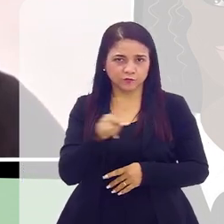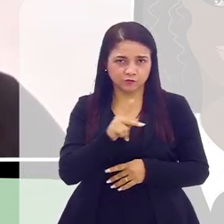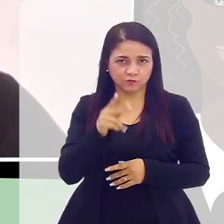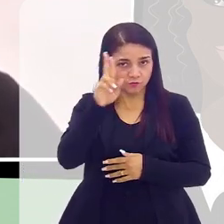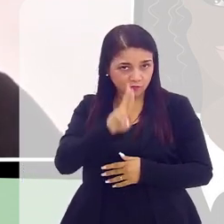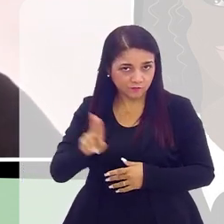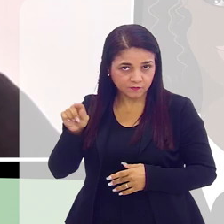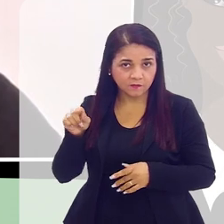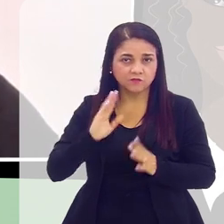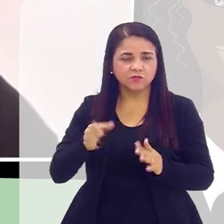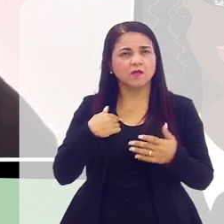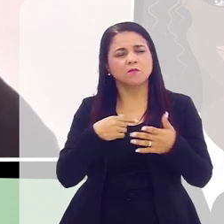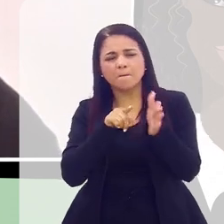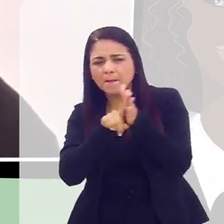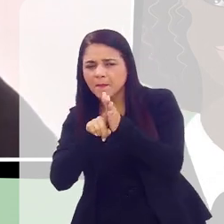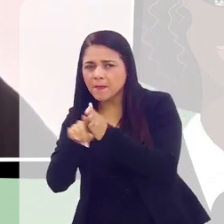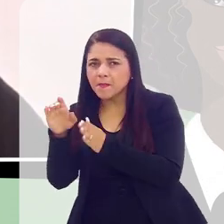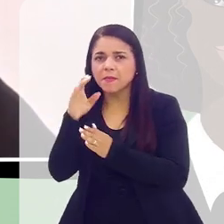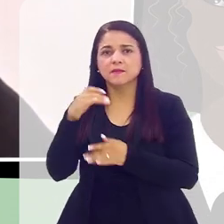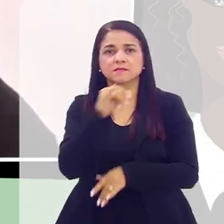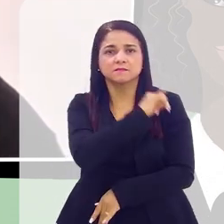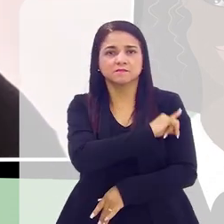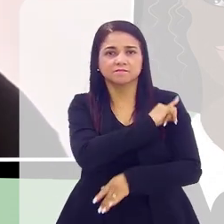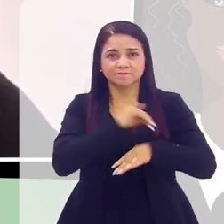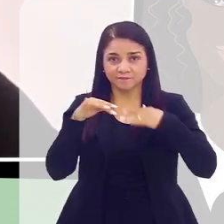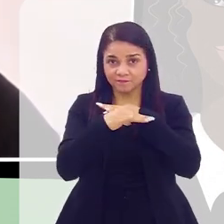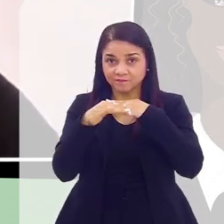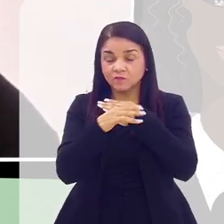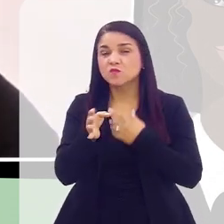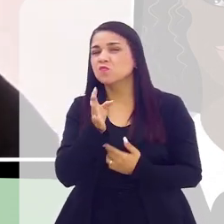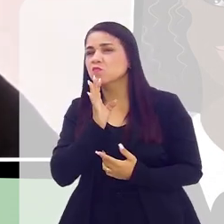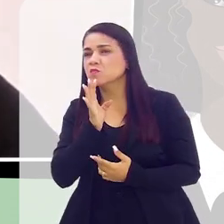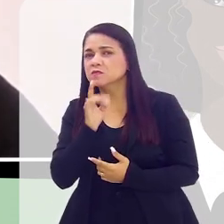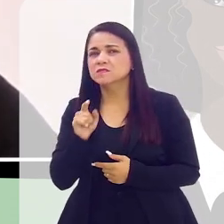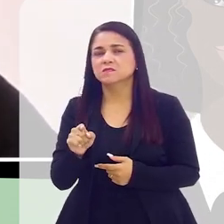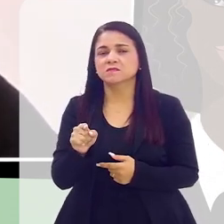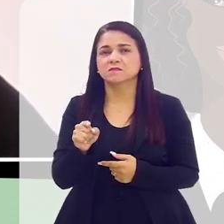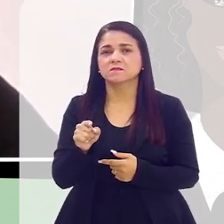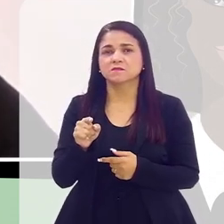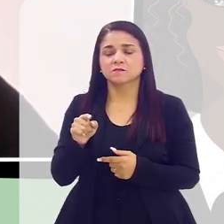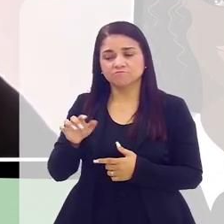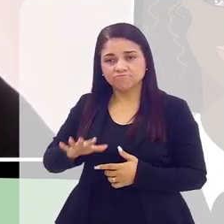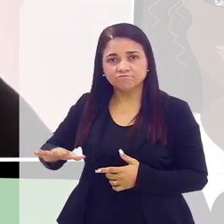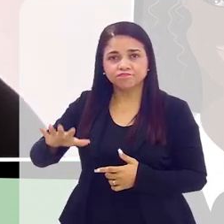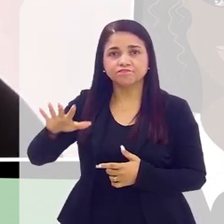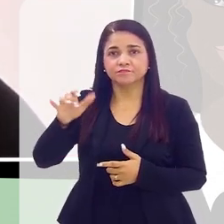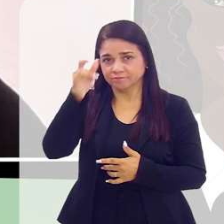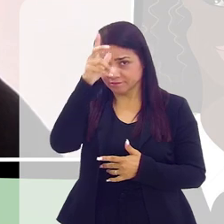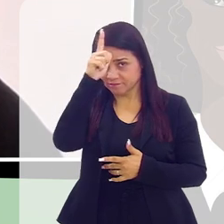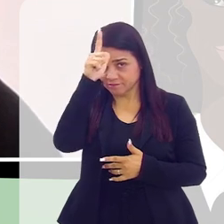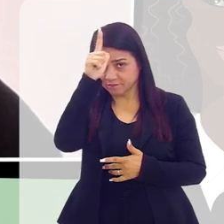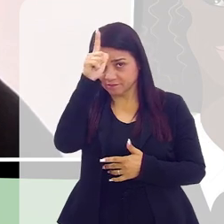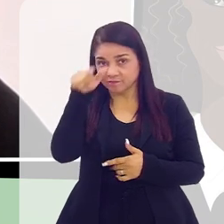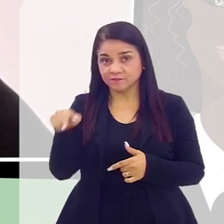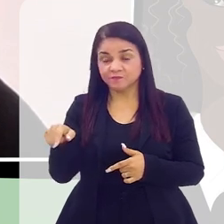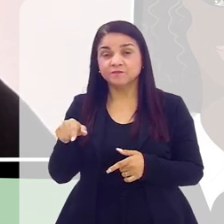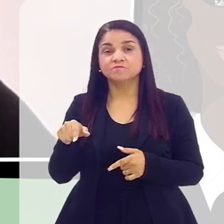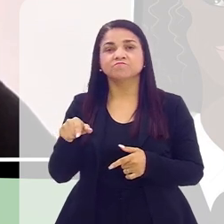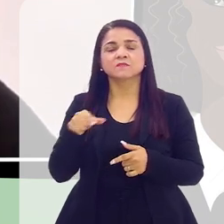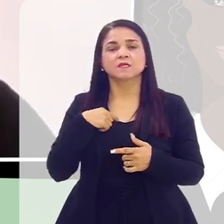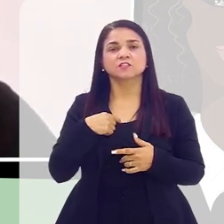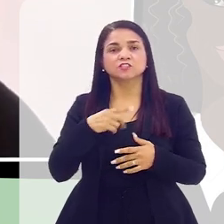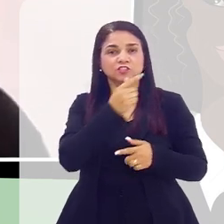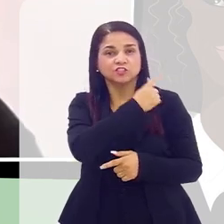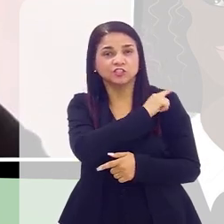em gestão pública em saúde na cidade do Rio de Janeiro, quando fui conhecer o Complexo do Alemão para ver gestão pública